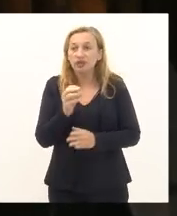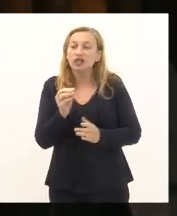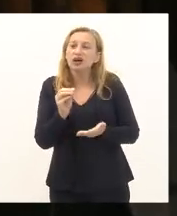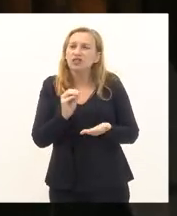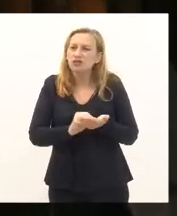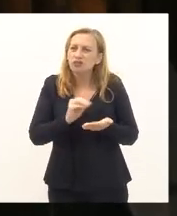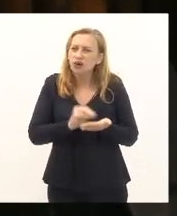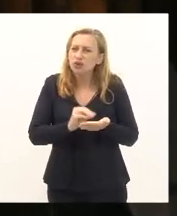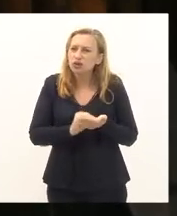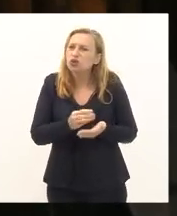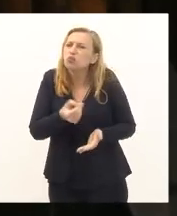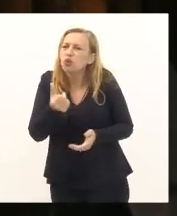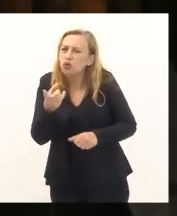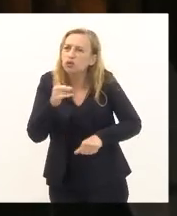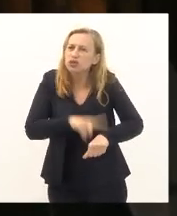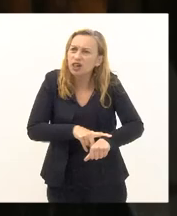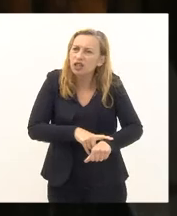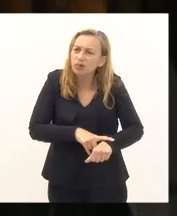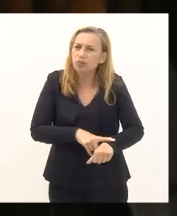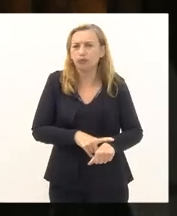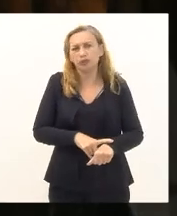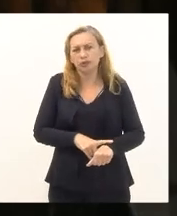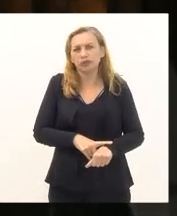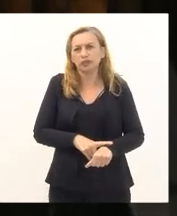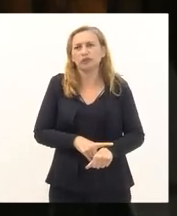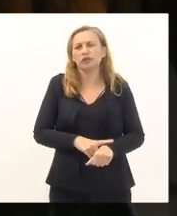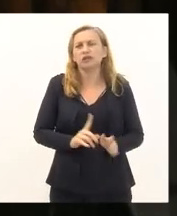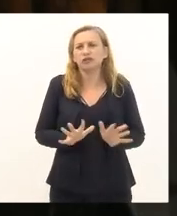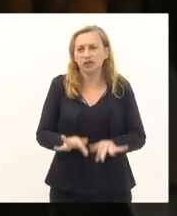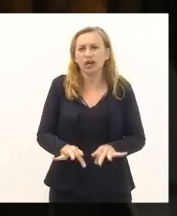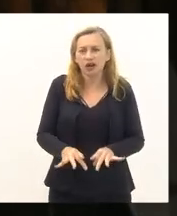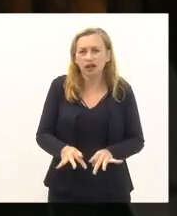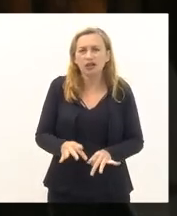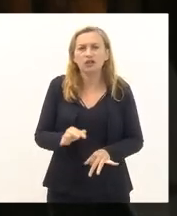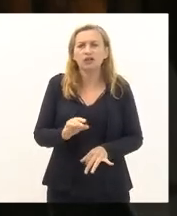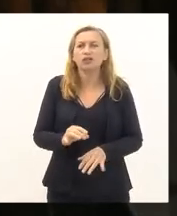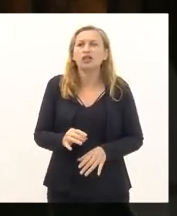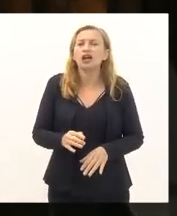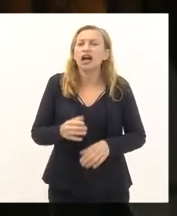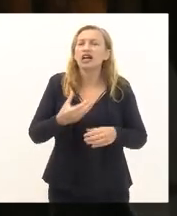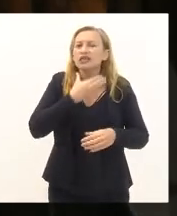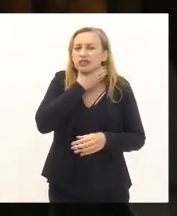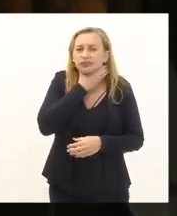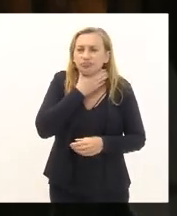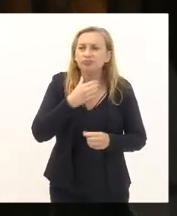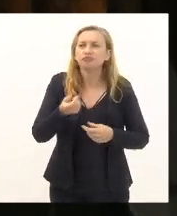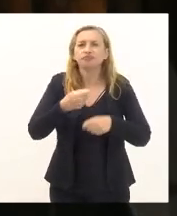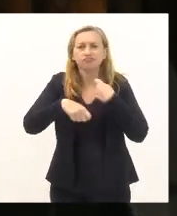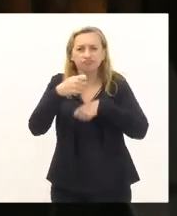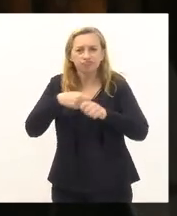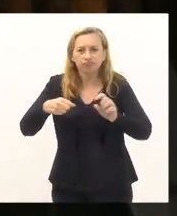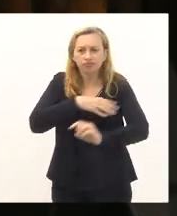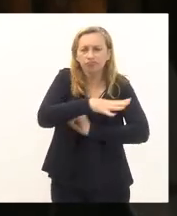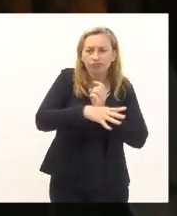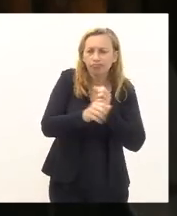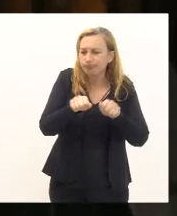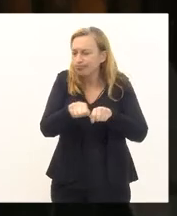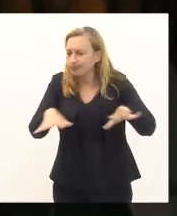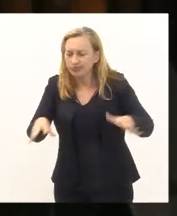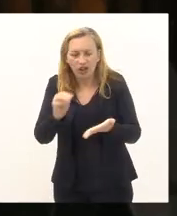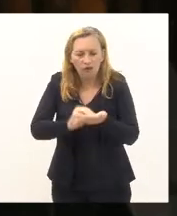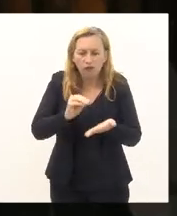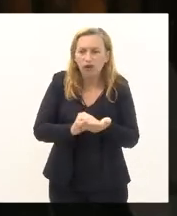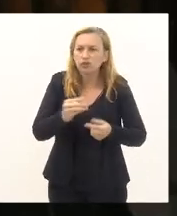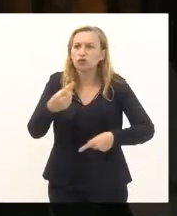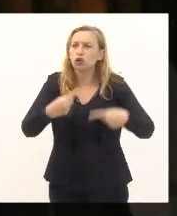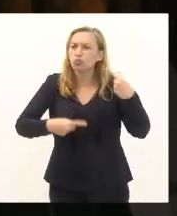ano letivo é somente mais um componente. A crise econômica e social, a pandemia, a falta de uma política